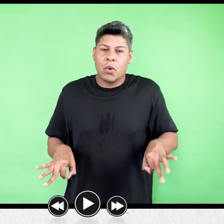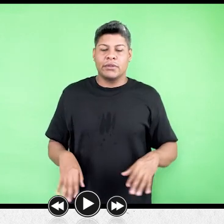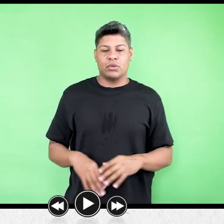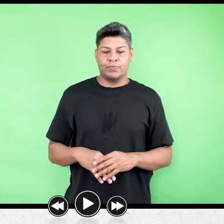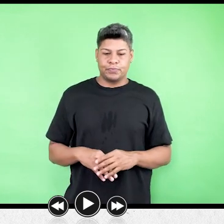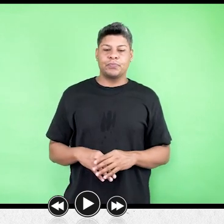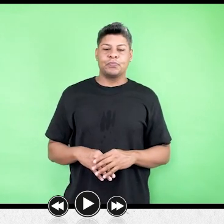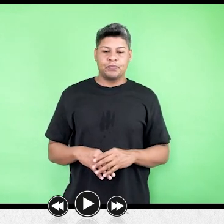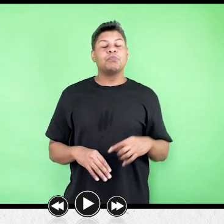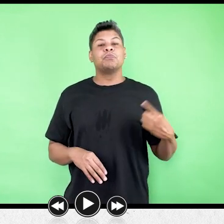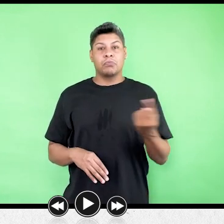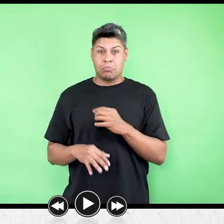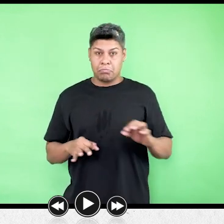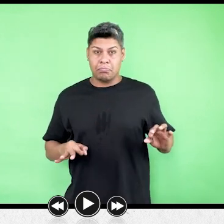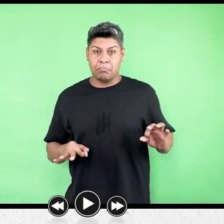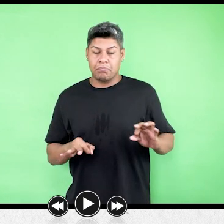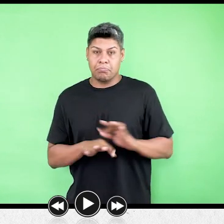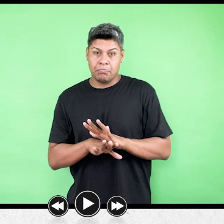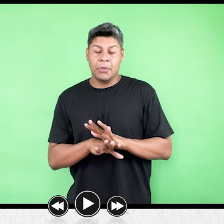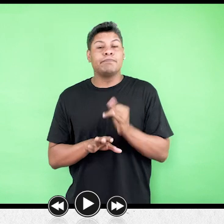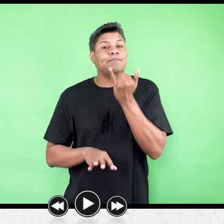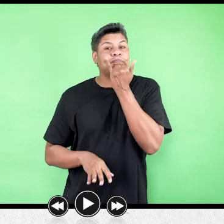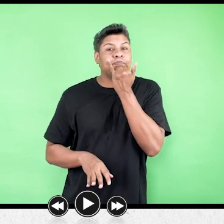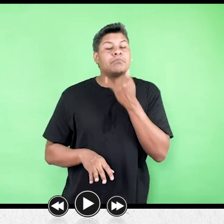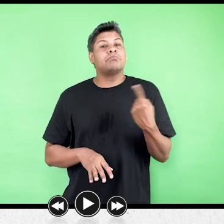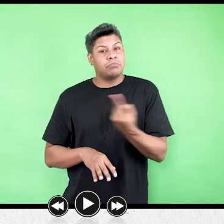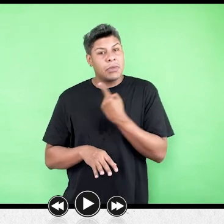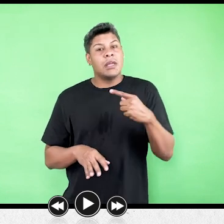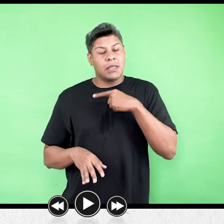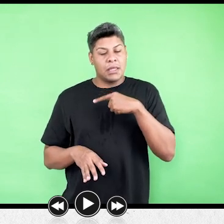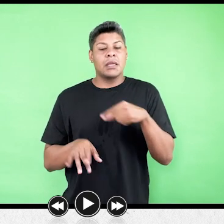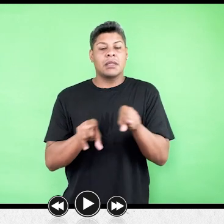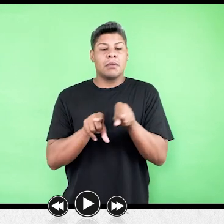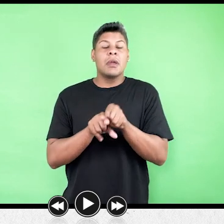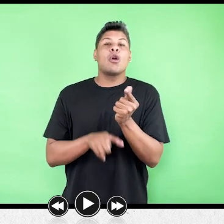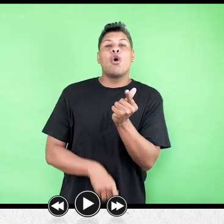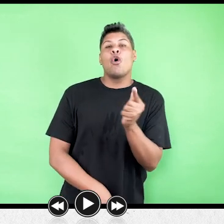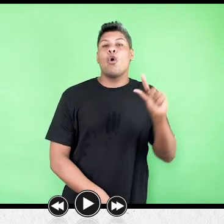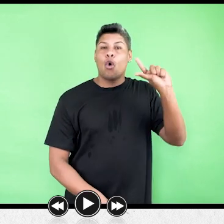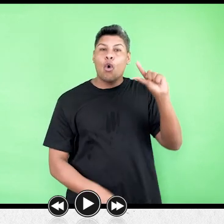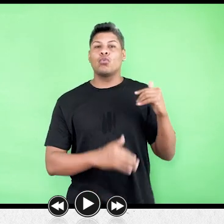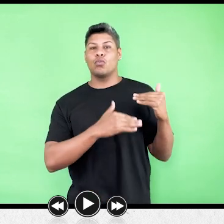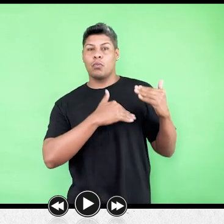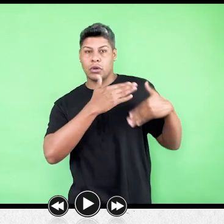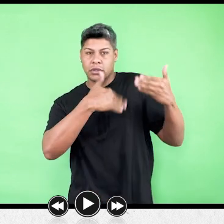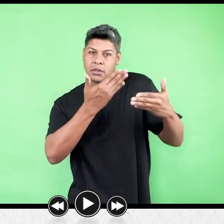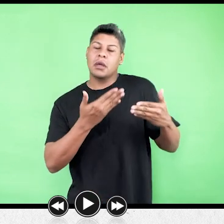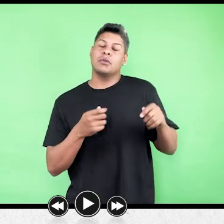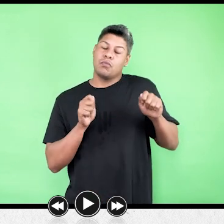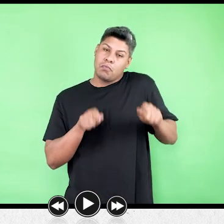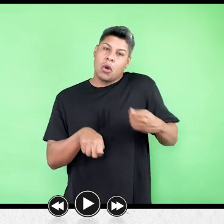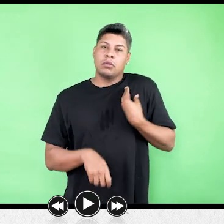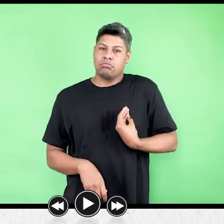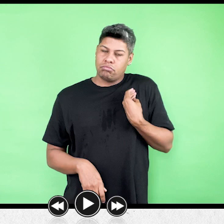gente finalizou, a gente tem também, paralelo à decantação, a gente tem um outro processo que pode ser colocado